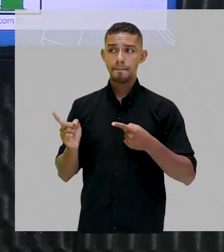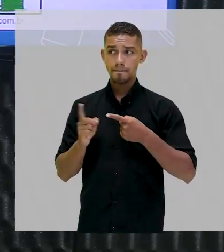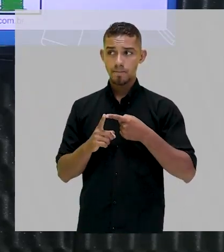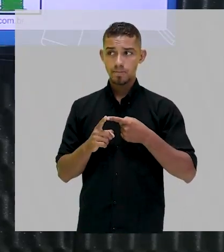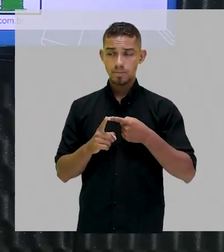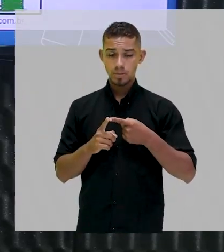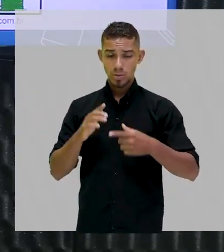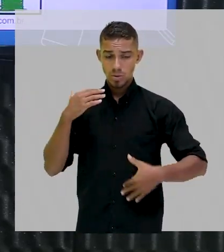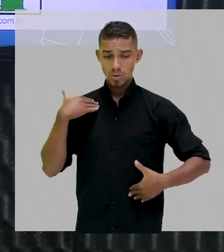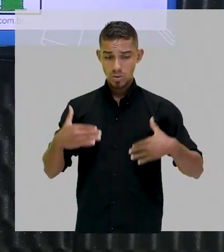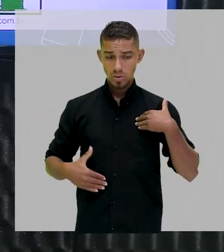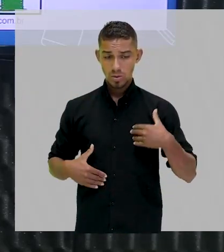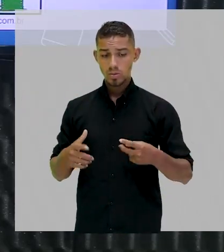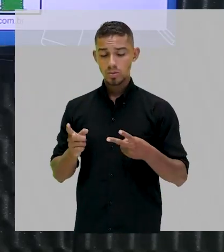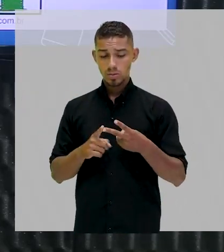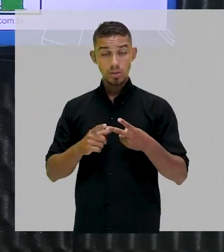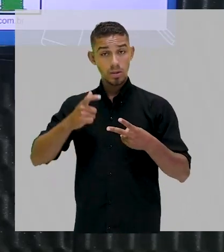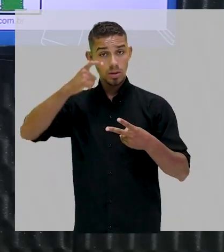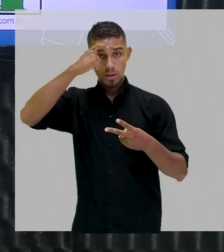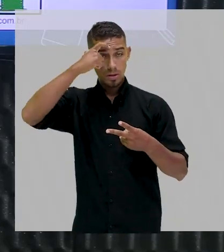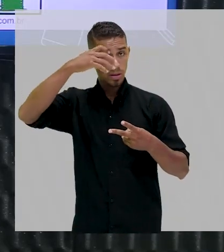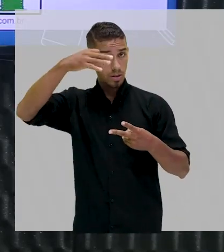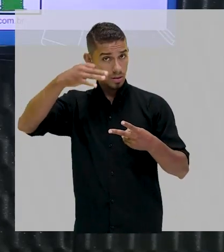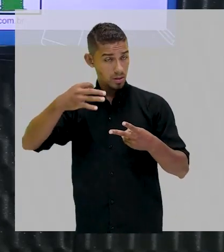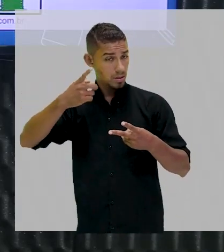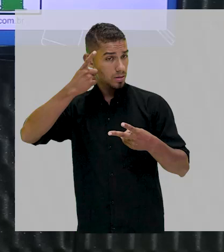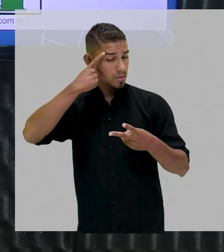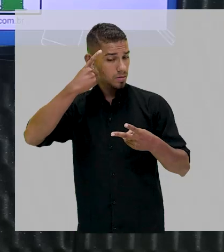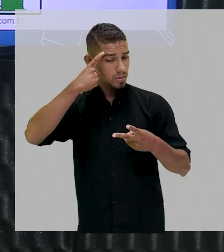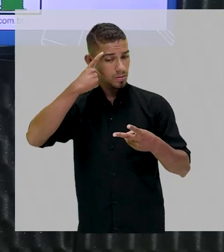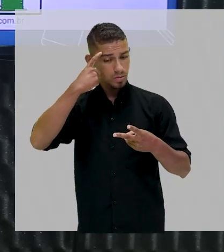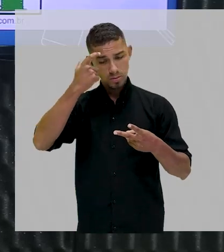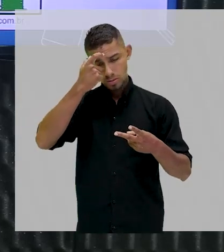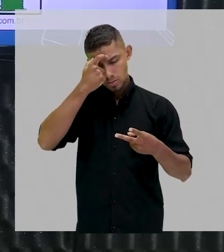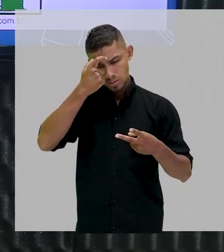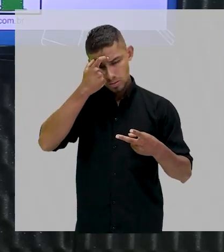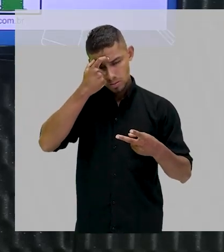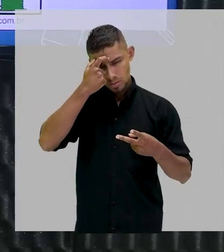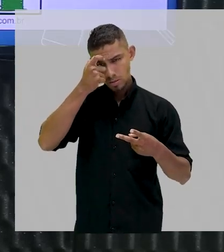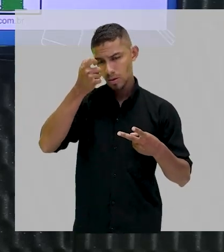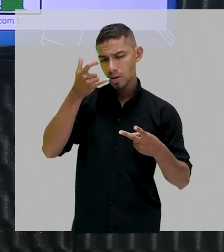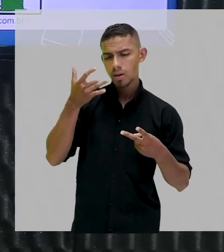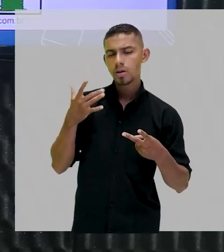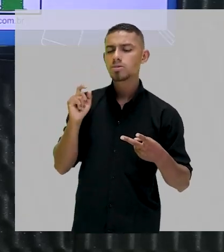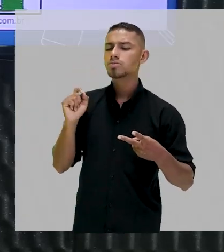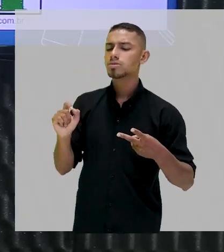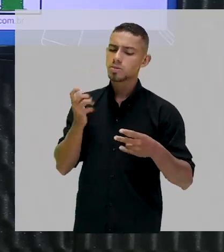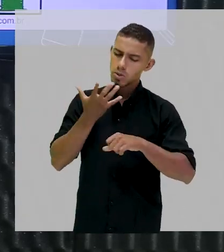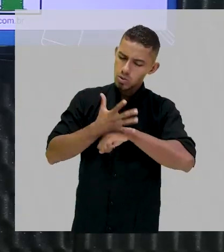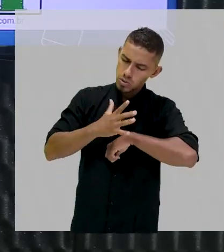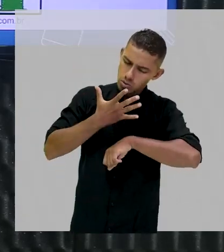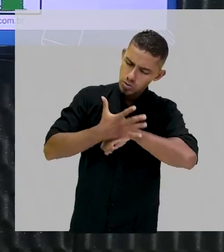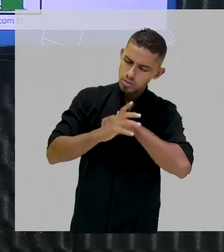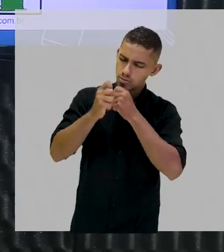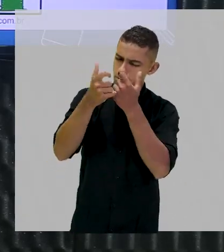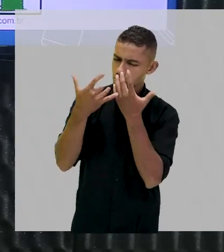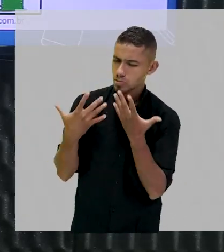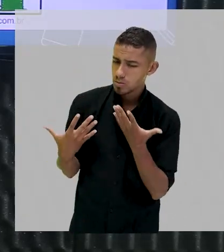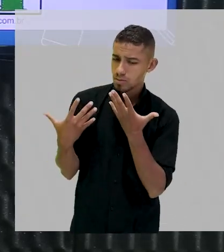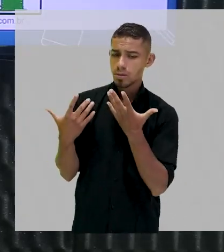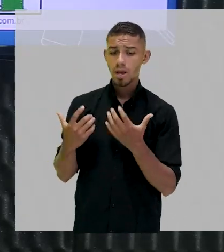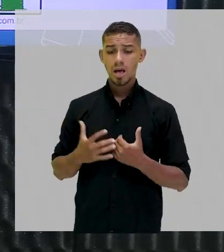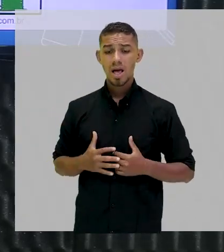O corpo e a mente. As práticas de exercícios físicos eliminam